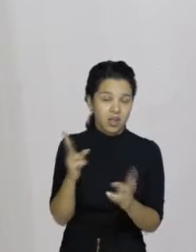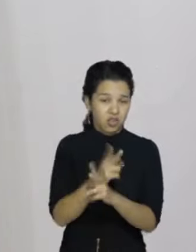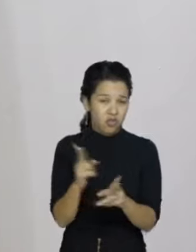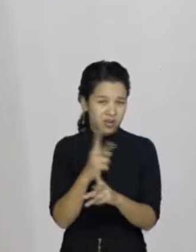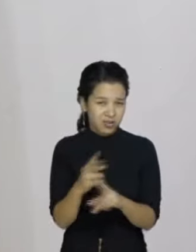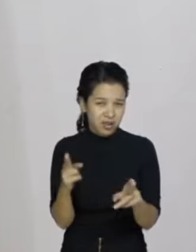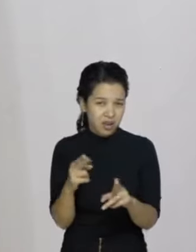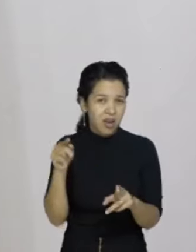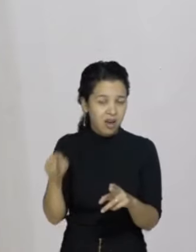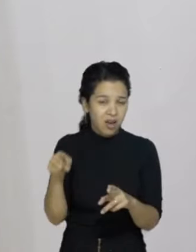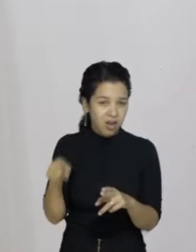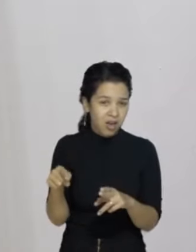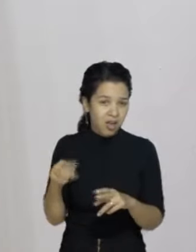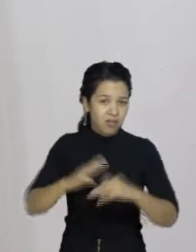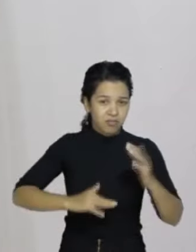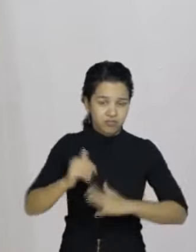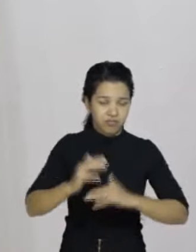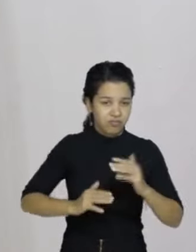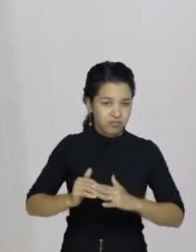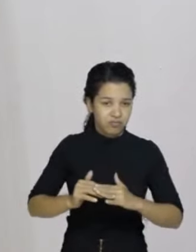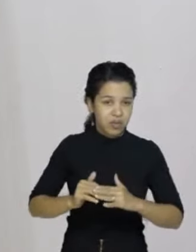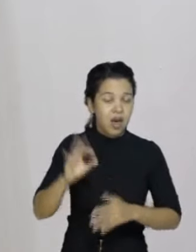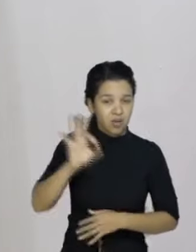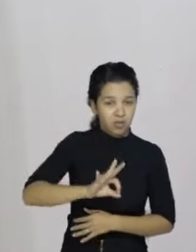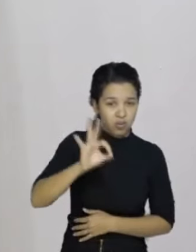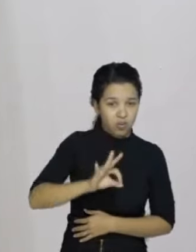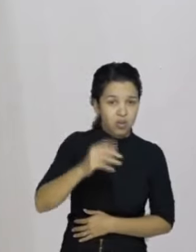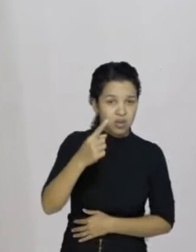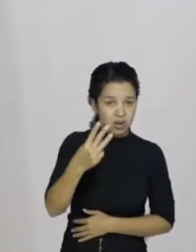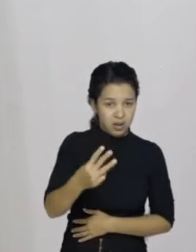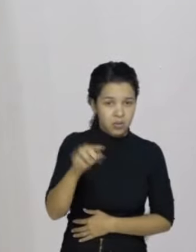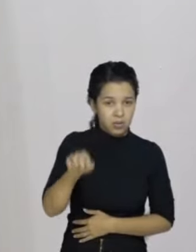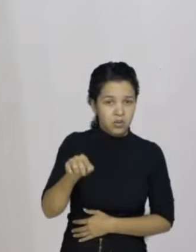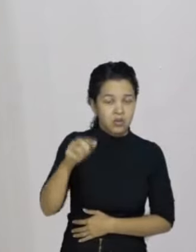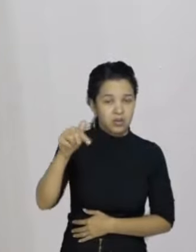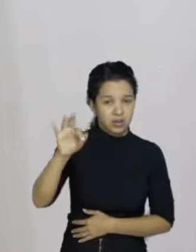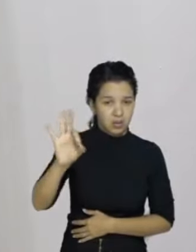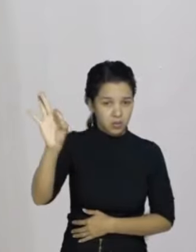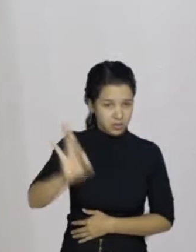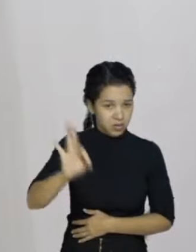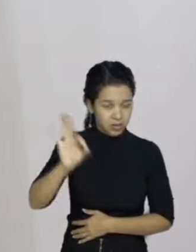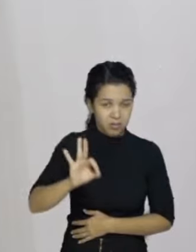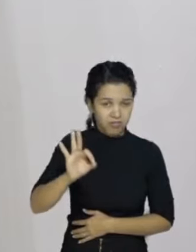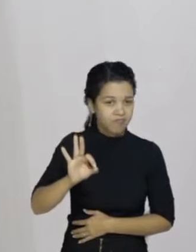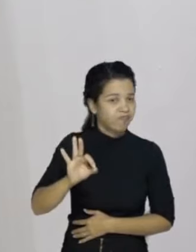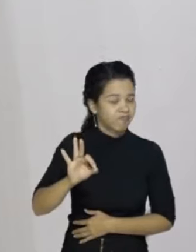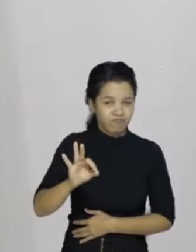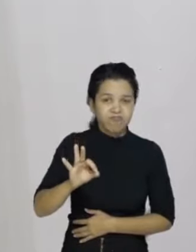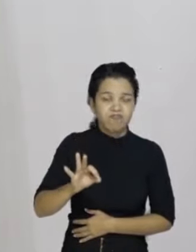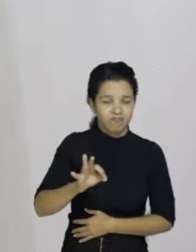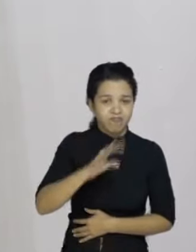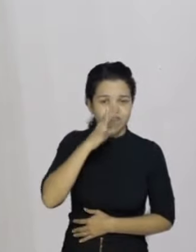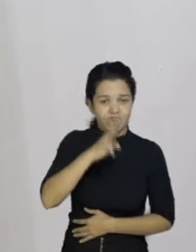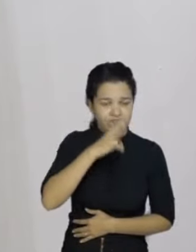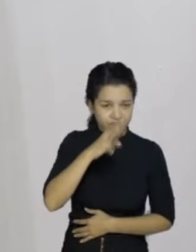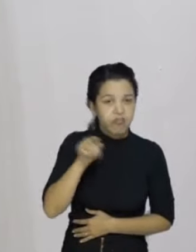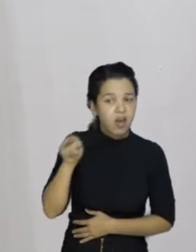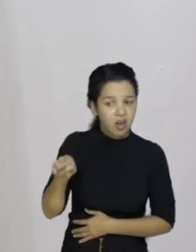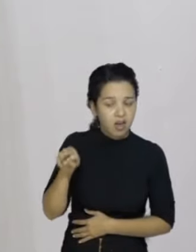de 13.75 ao ano é realmente escandalosa mas cabe ao Lula trabalhar